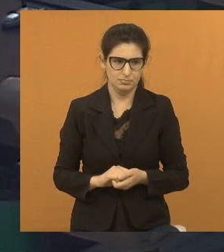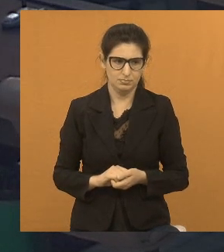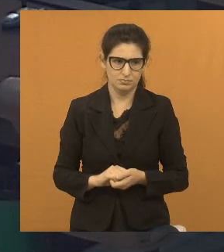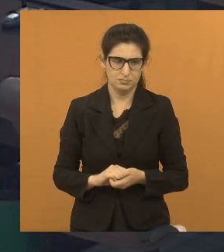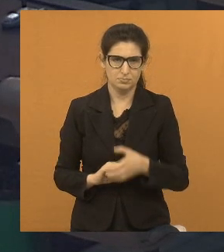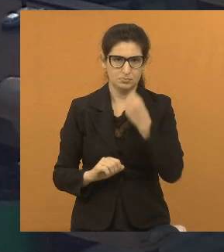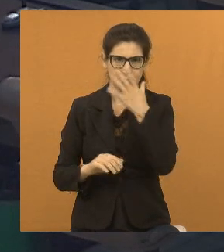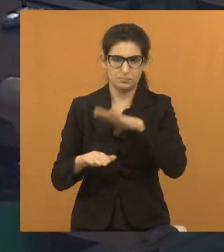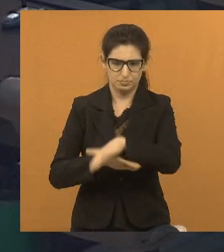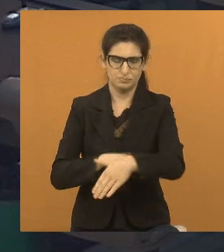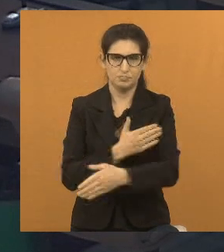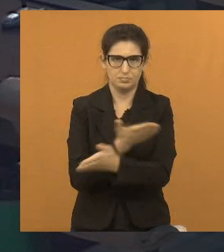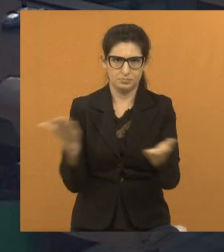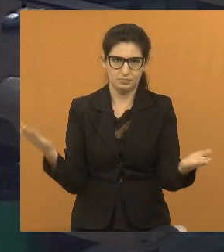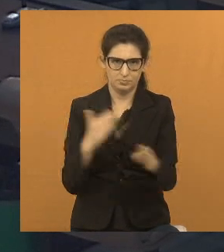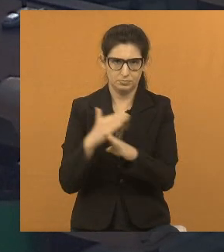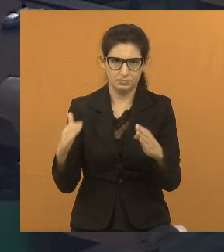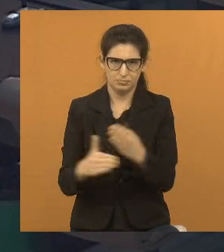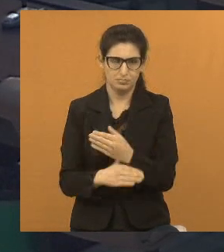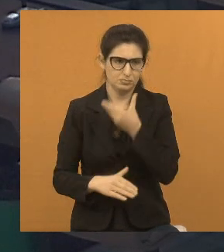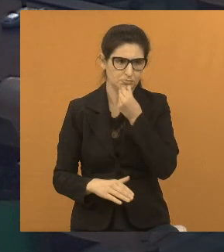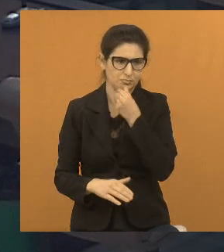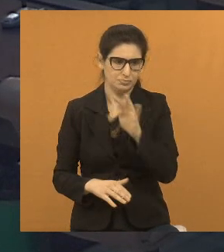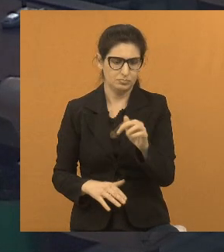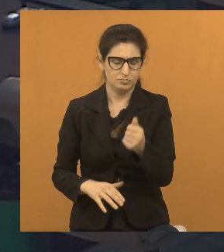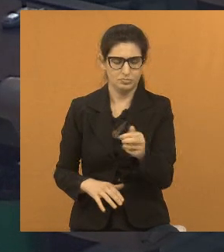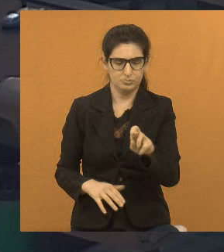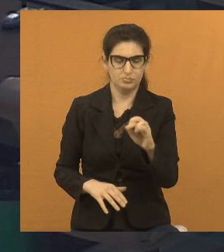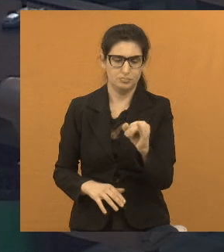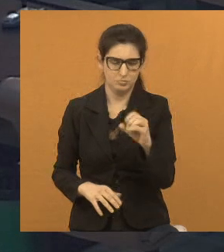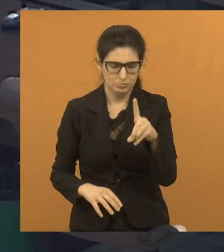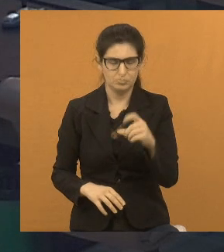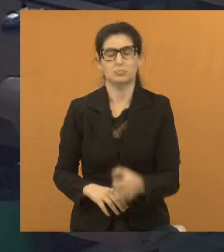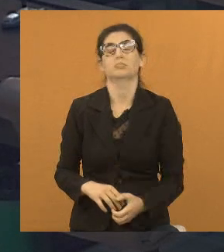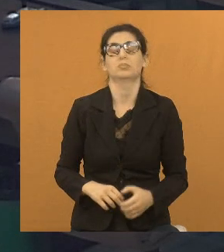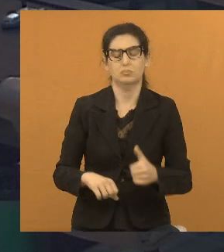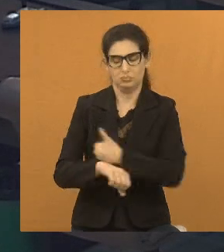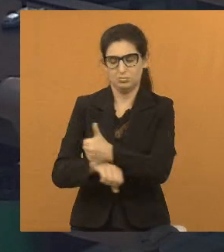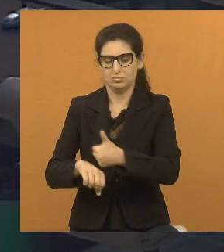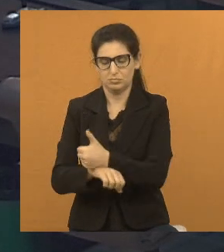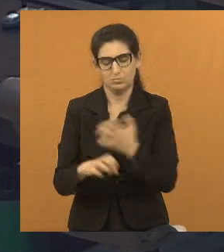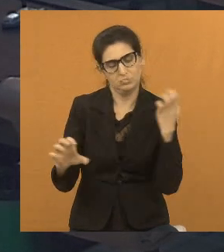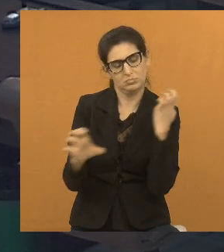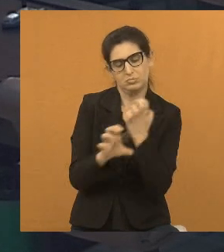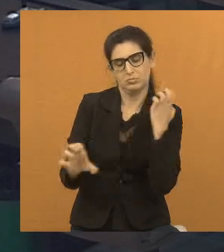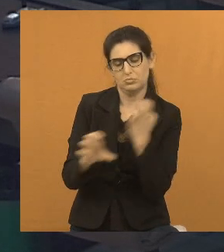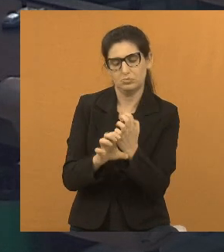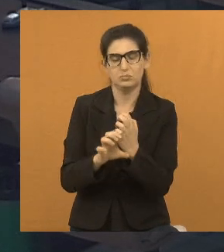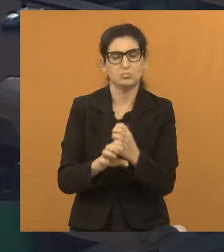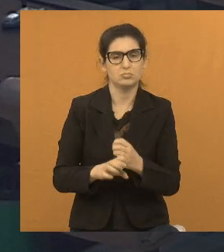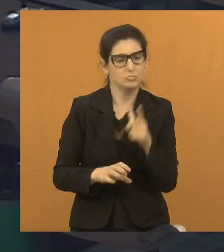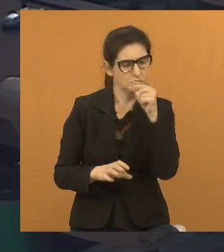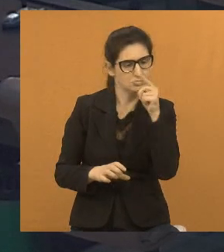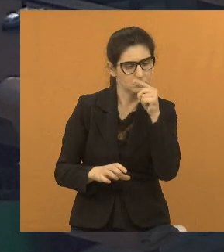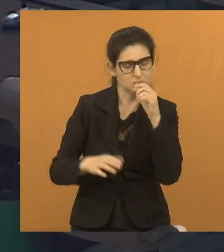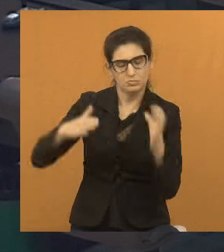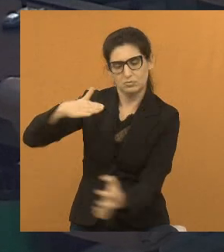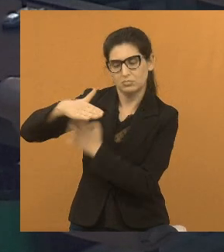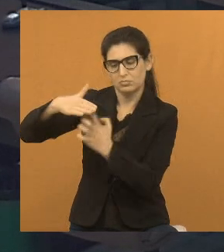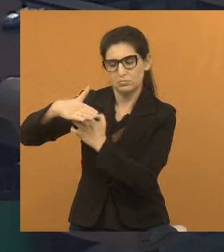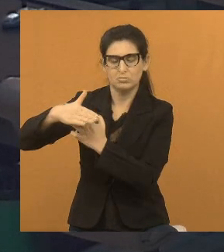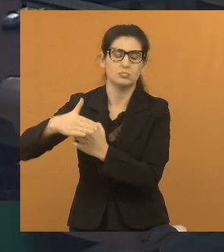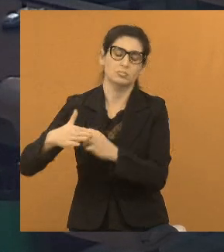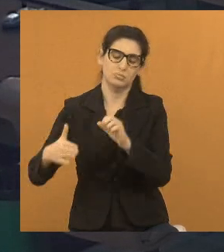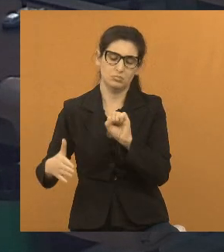Bom, boa noite a todos. Meu nome é Farid, sou engenheiro civil do SAI. E, primeiramente, aqui eu gostaria de dizer que o SAI está